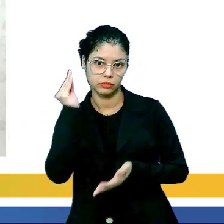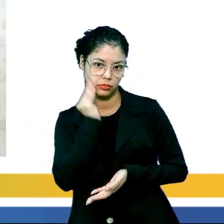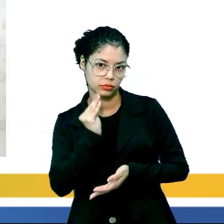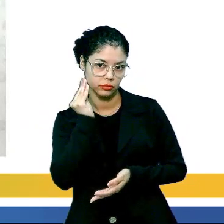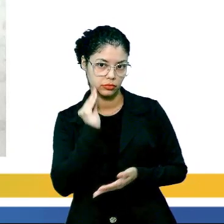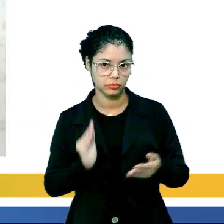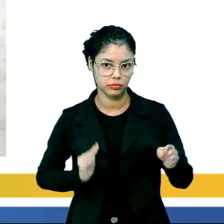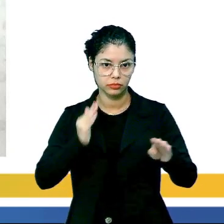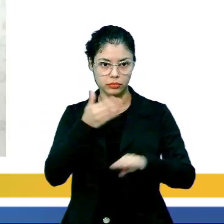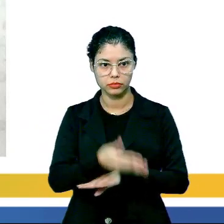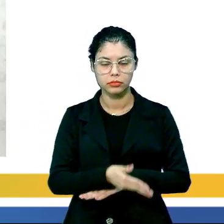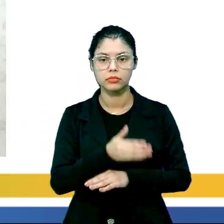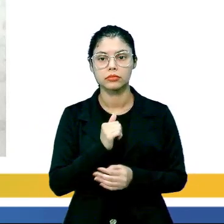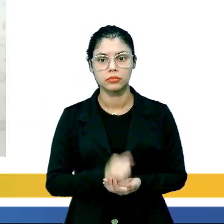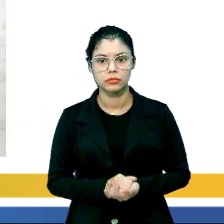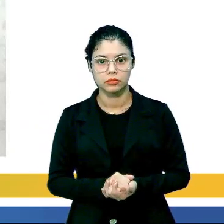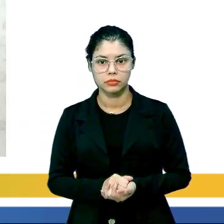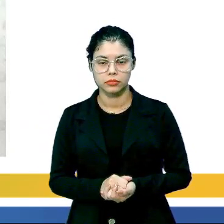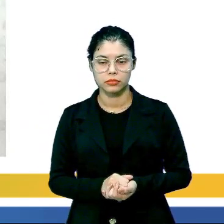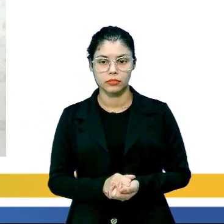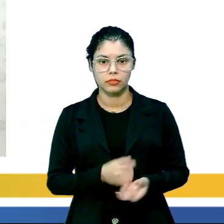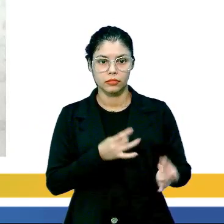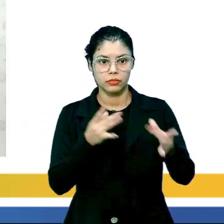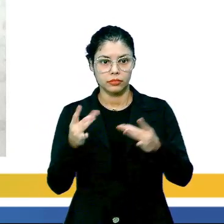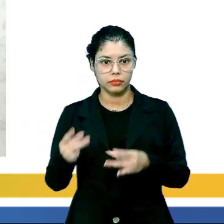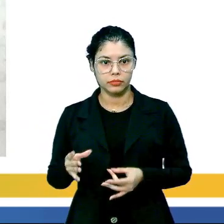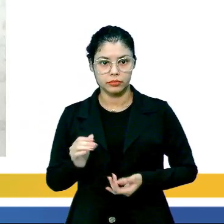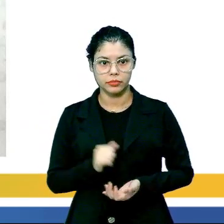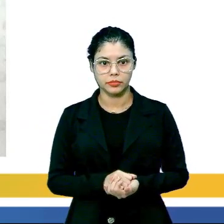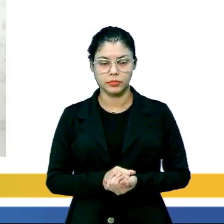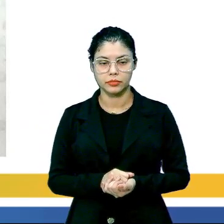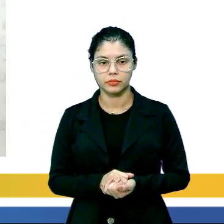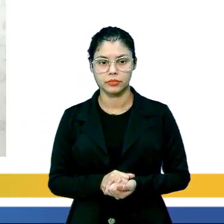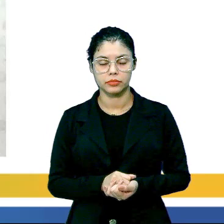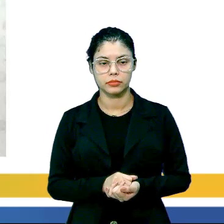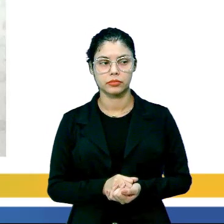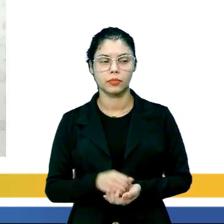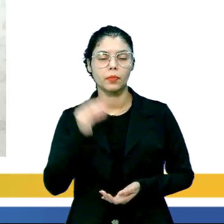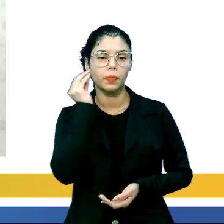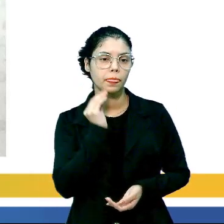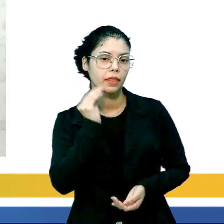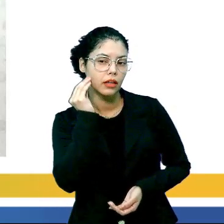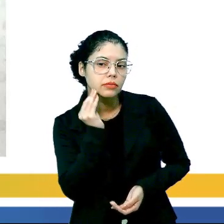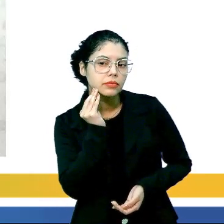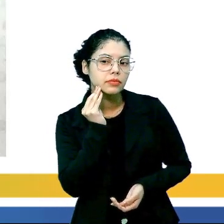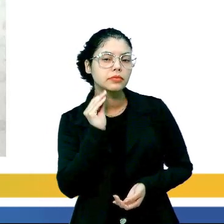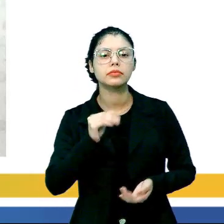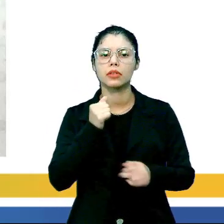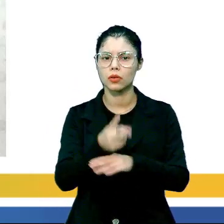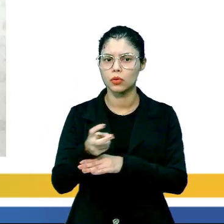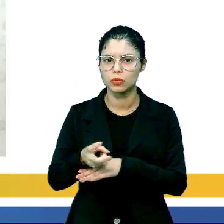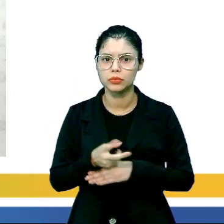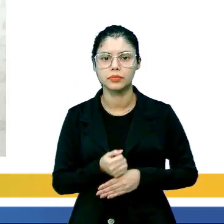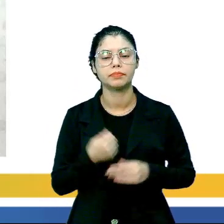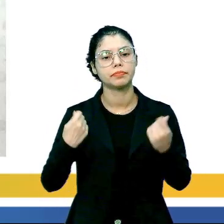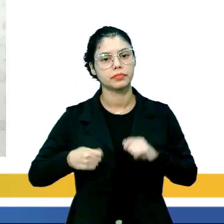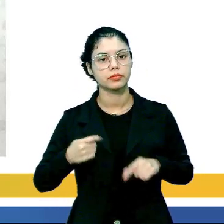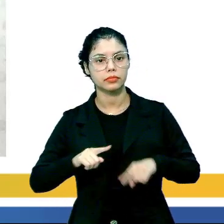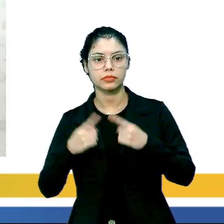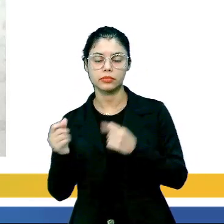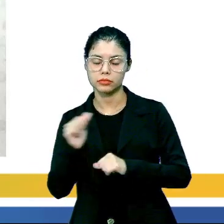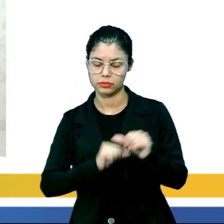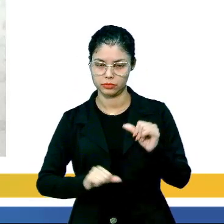na diversão a tentativa de impingir mercadorias, ou seja, a tentativa de consumir o necessário, mas